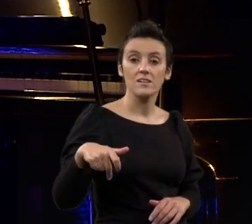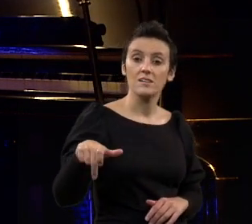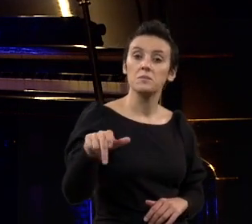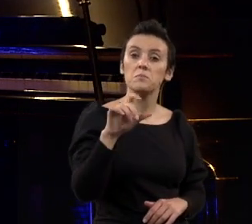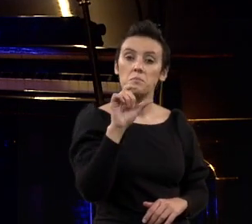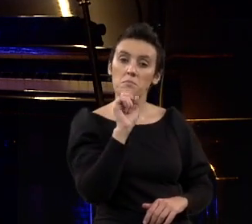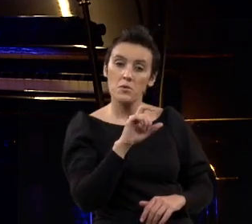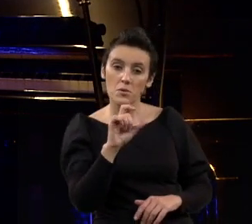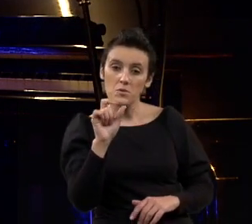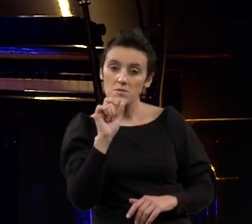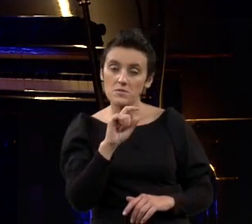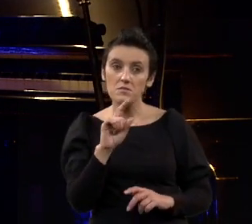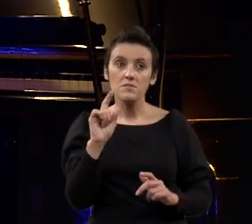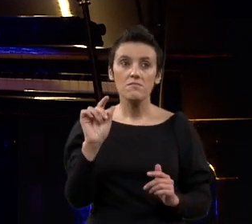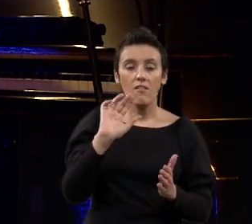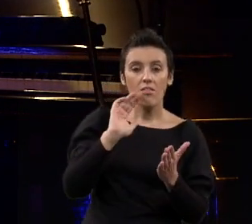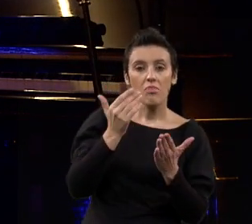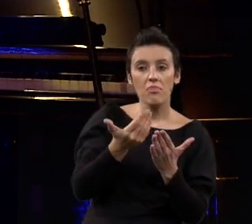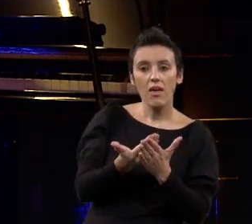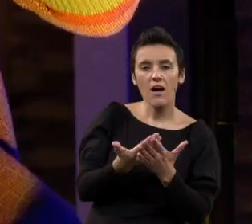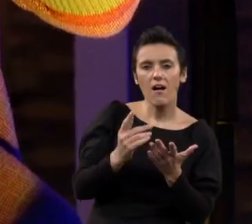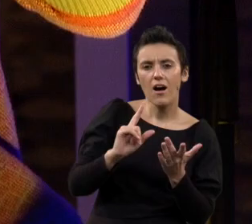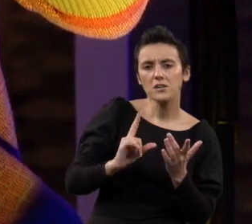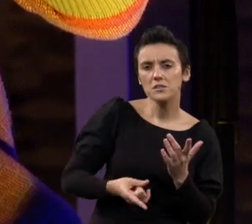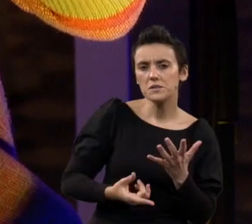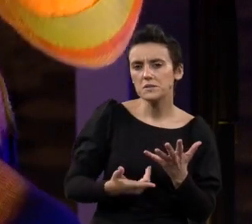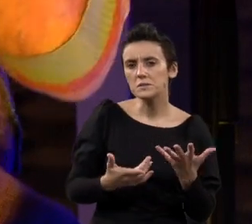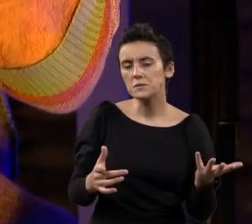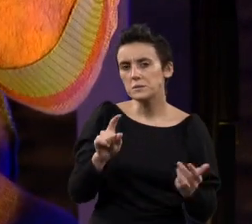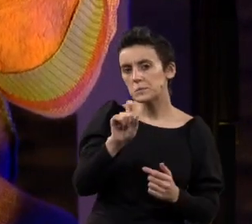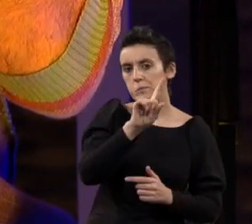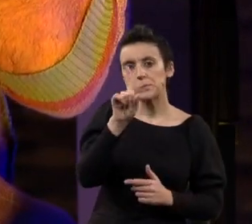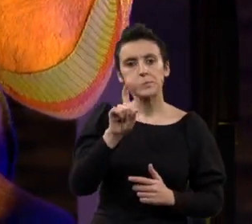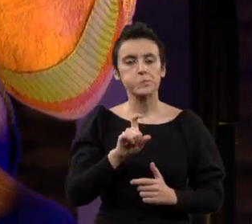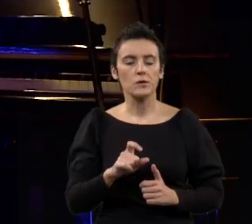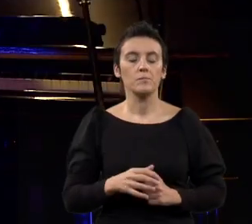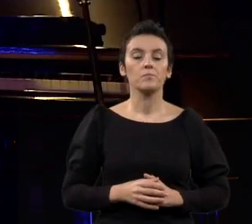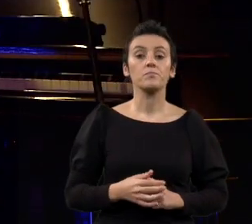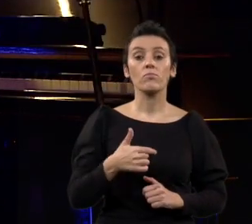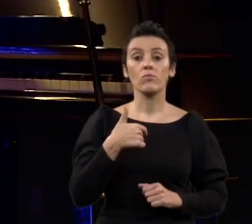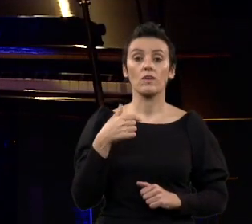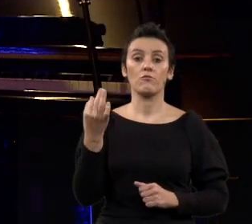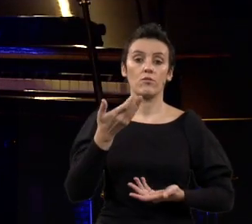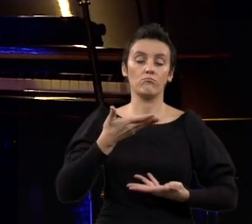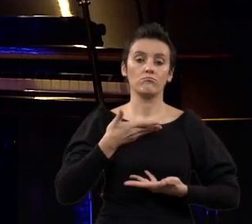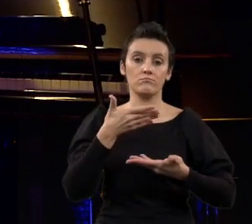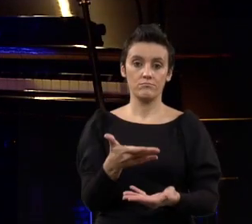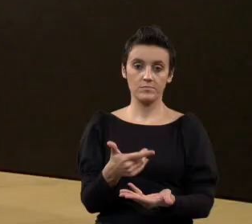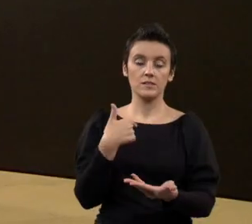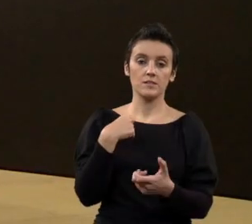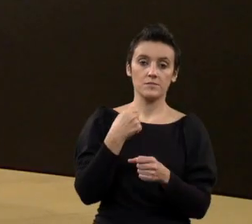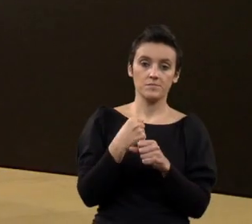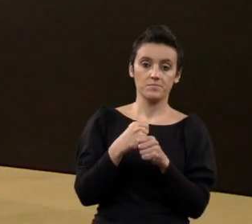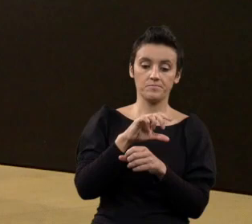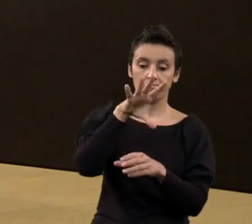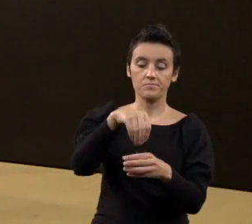Maybe there's something to be. Eu Eu fui convidado para trabalhar com